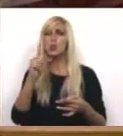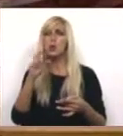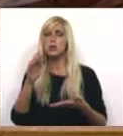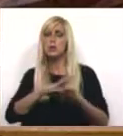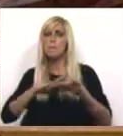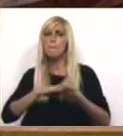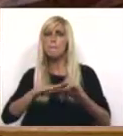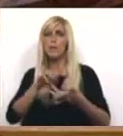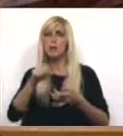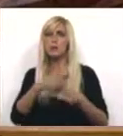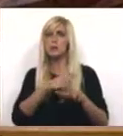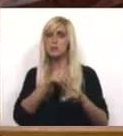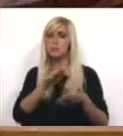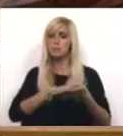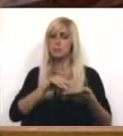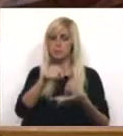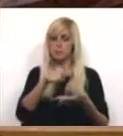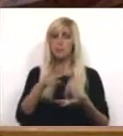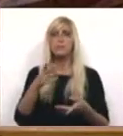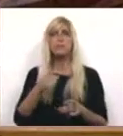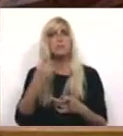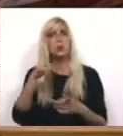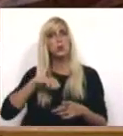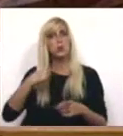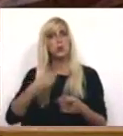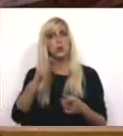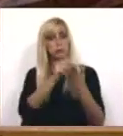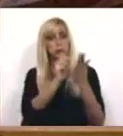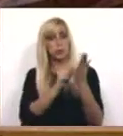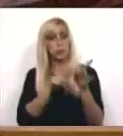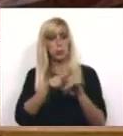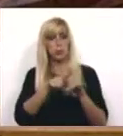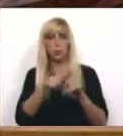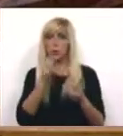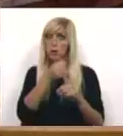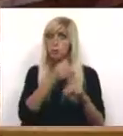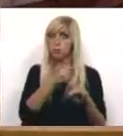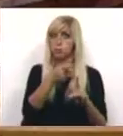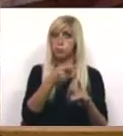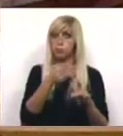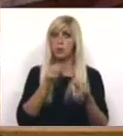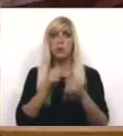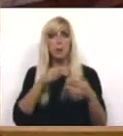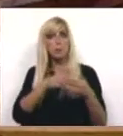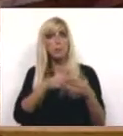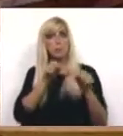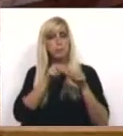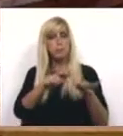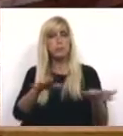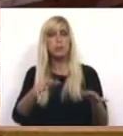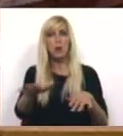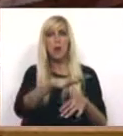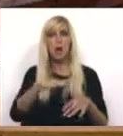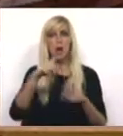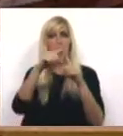base destes pressupostos que os verdes se empenharam em colocar na agenda política o imperativo de travar a expansão da área de plantação